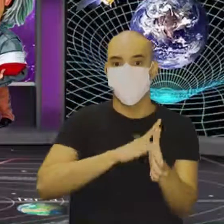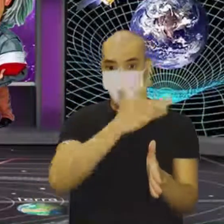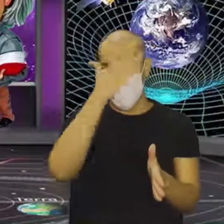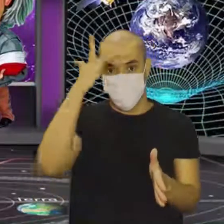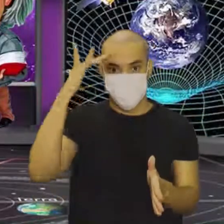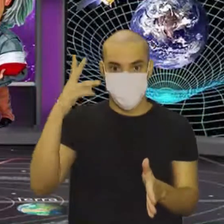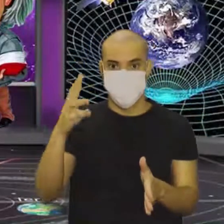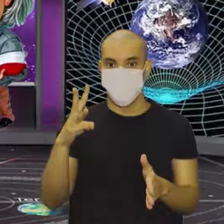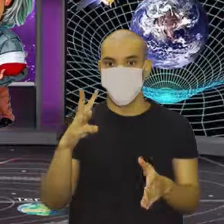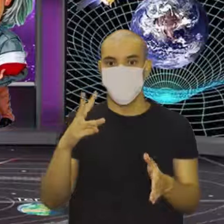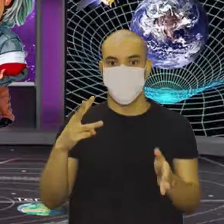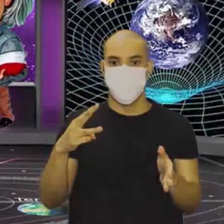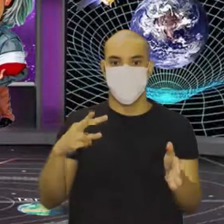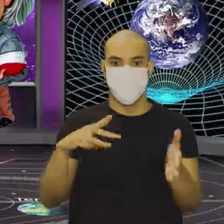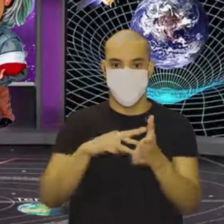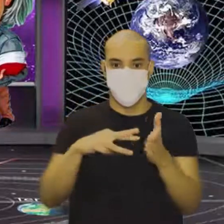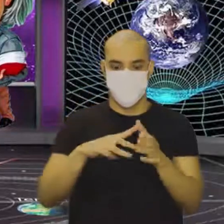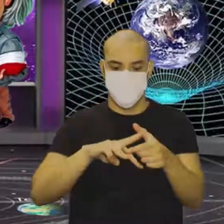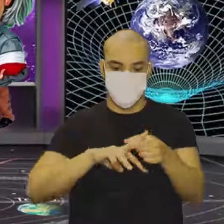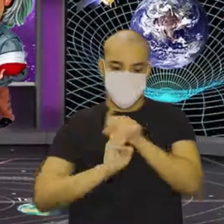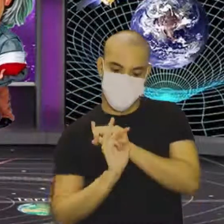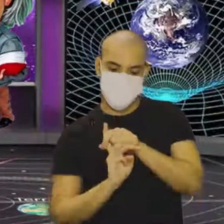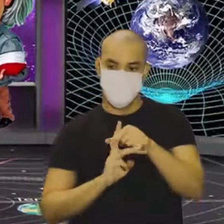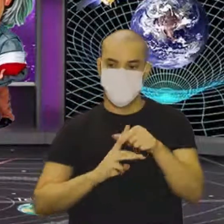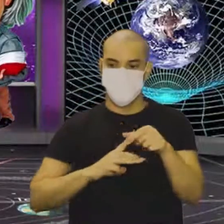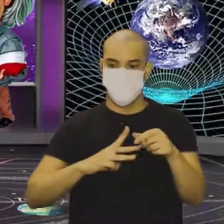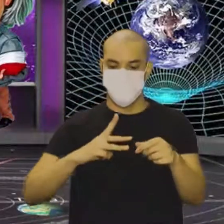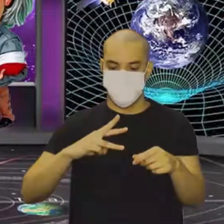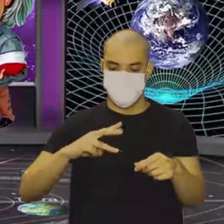lá e no notebook, na tomada, e quebra,